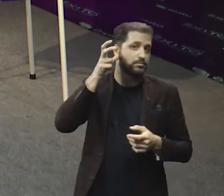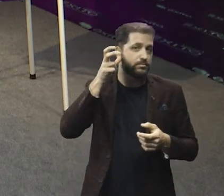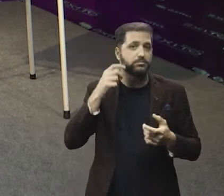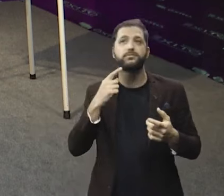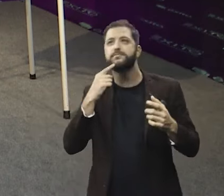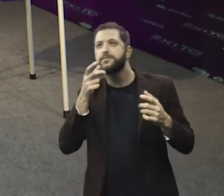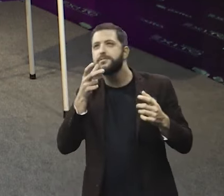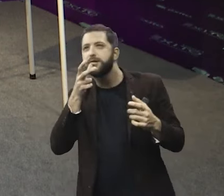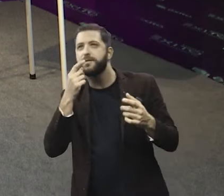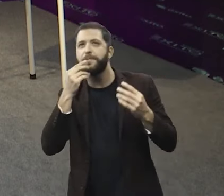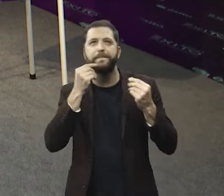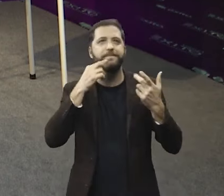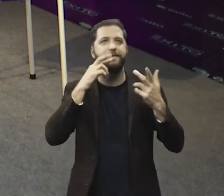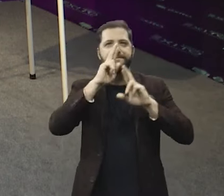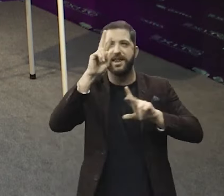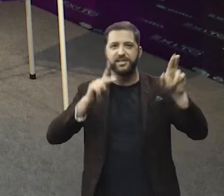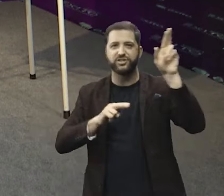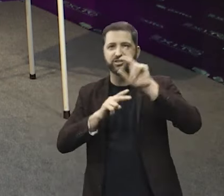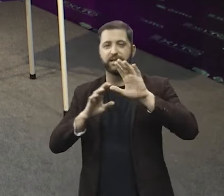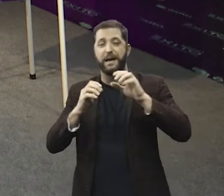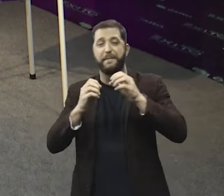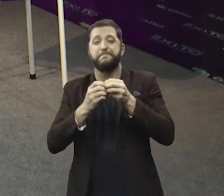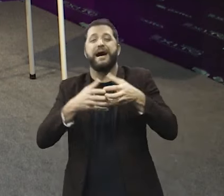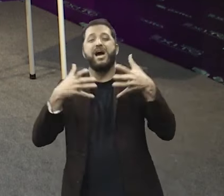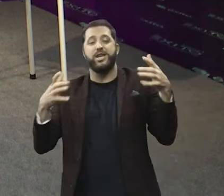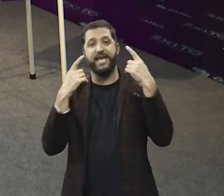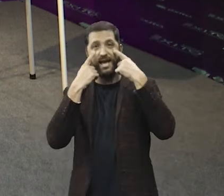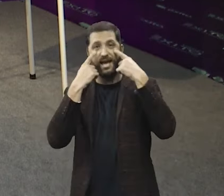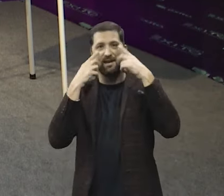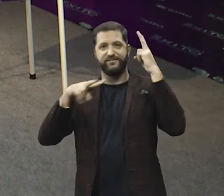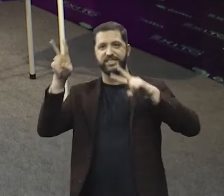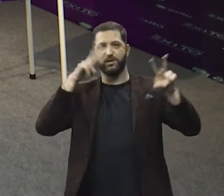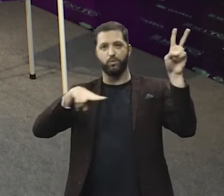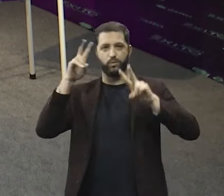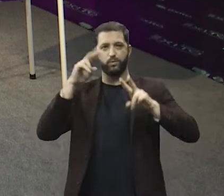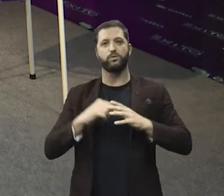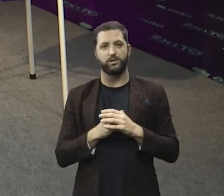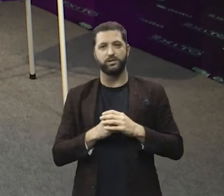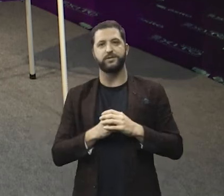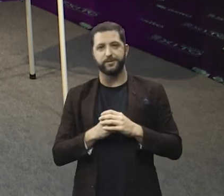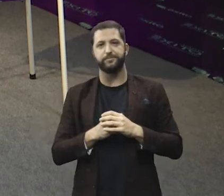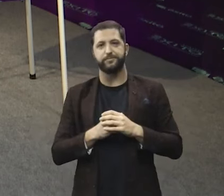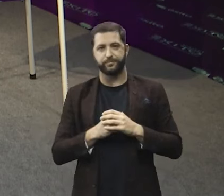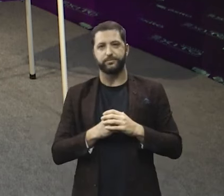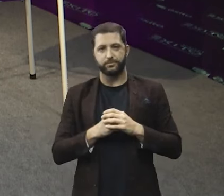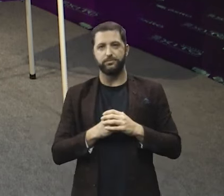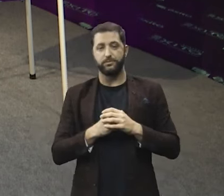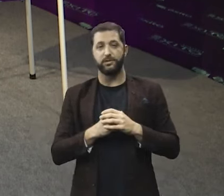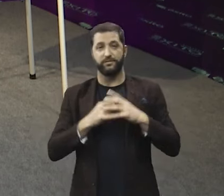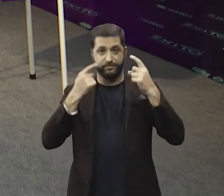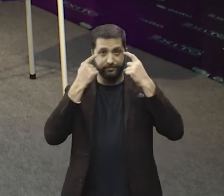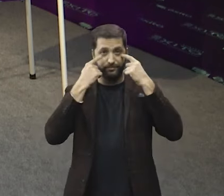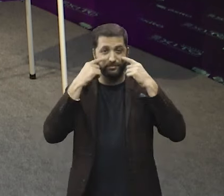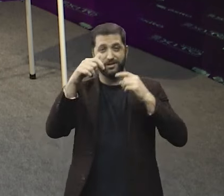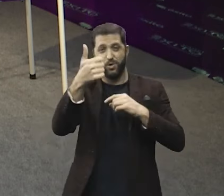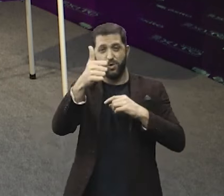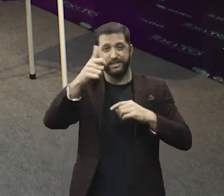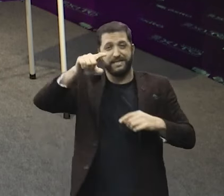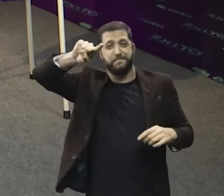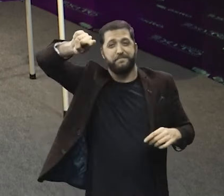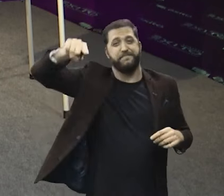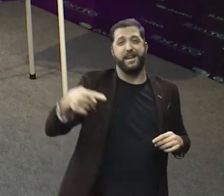oria encontra-se na visão Olha a seriedade disso dizem que a gente tem mais de 11 milhões de